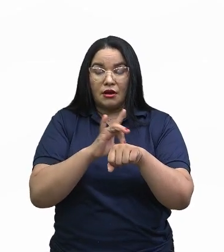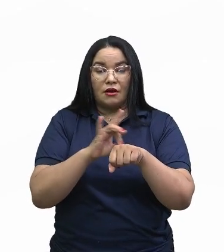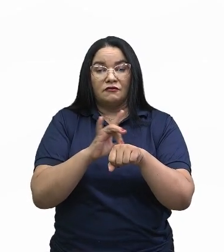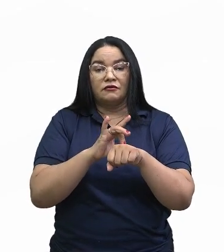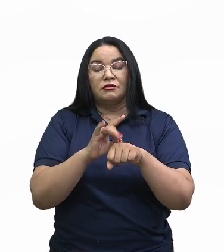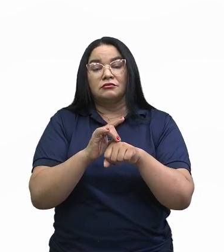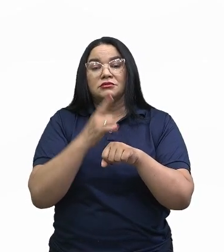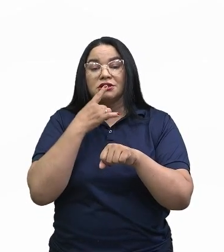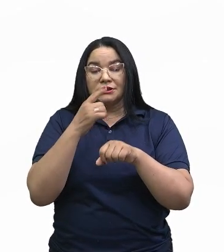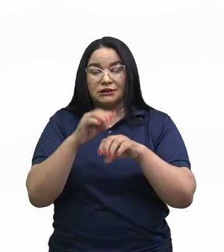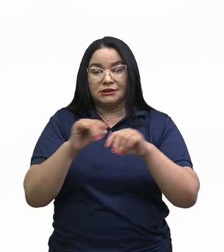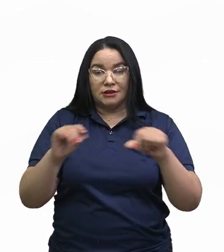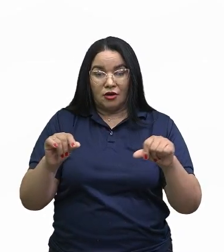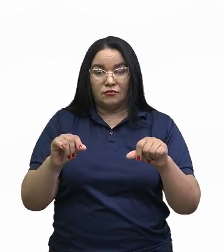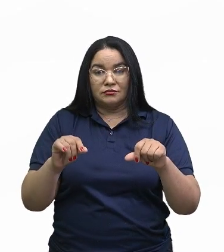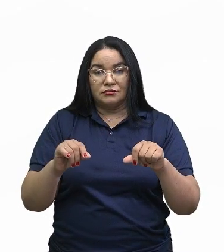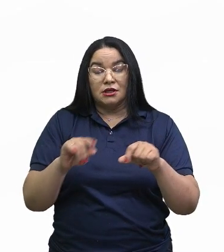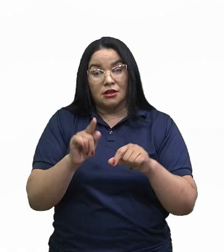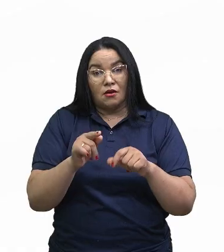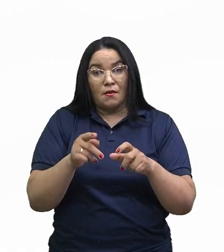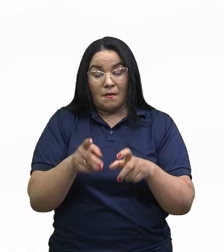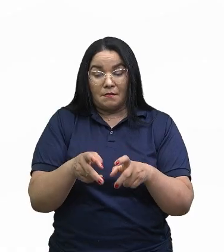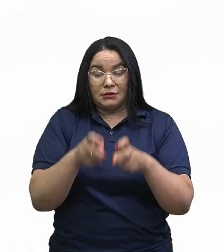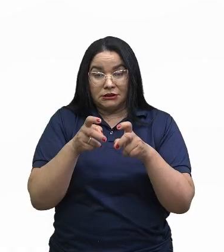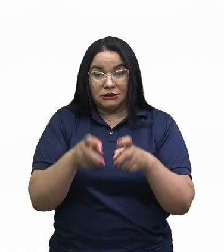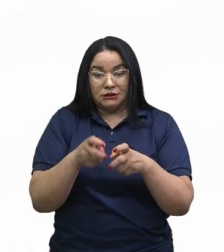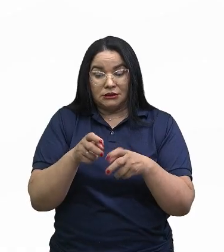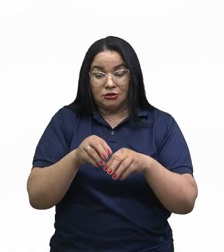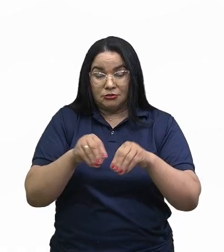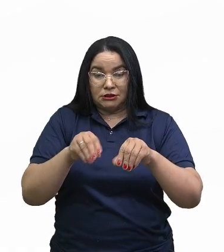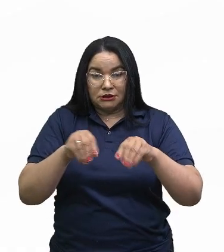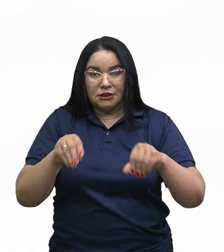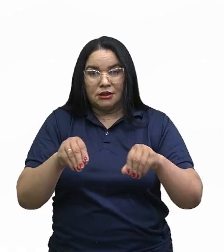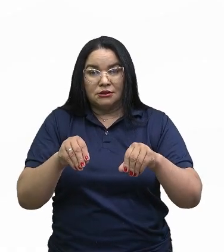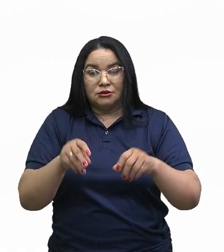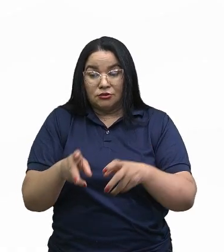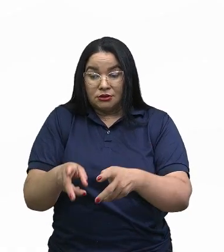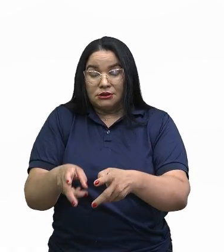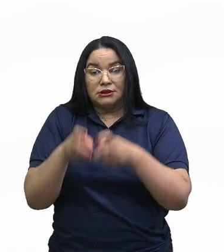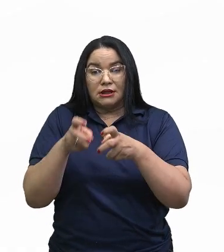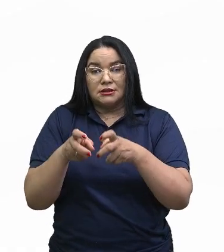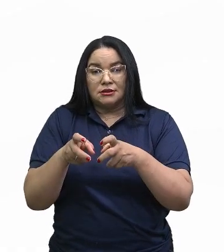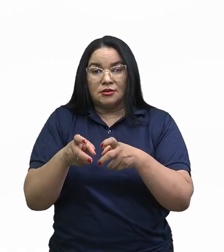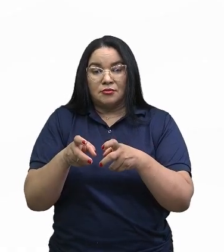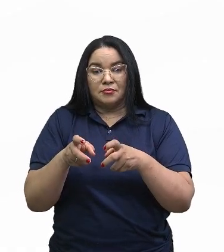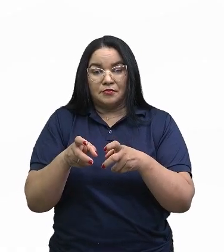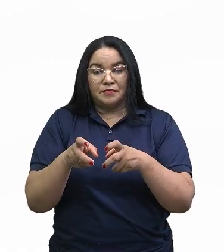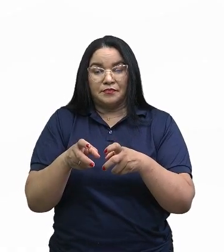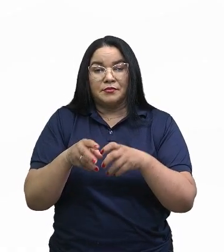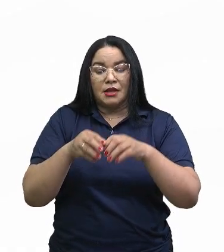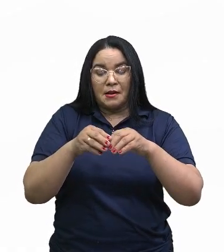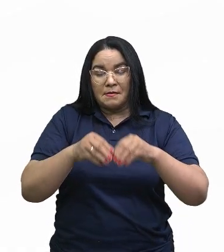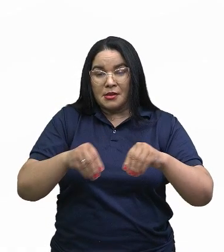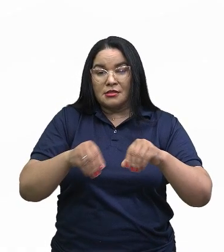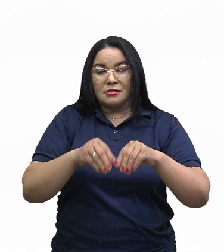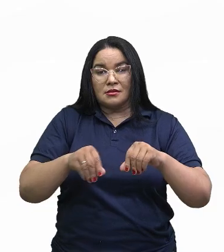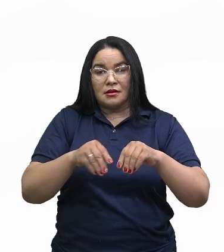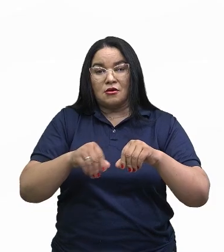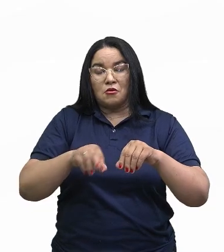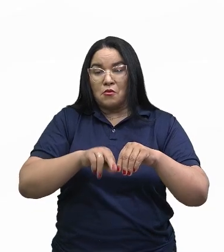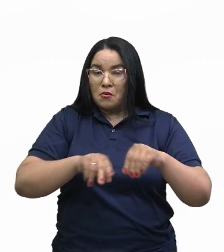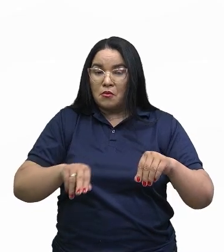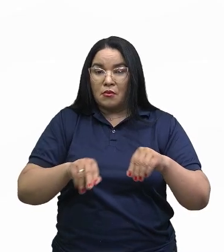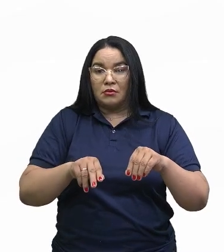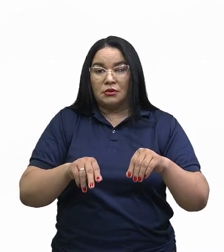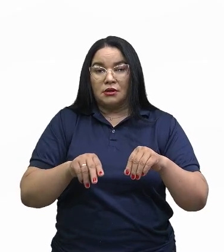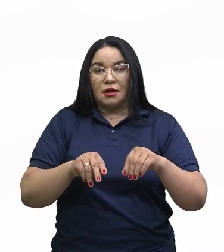Então, note que a mineração ela é para você pegar um minério, uma